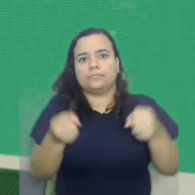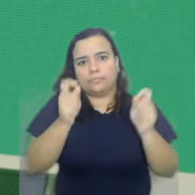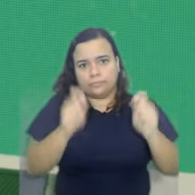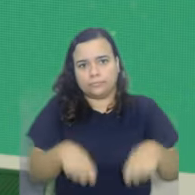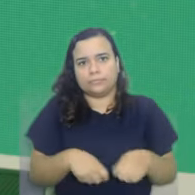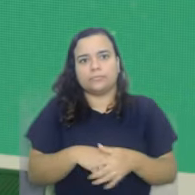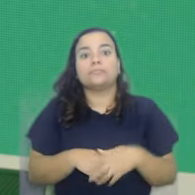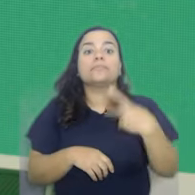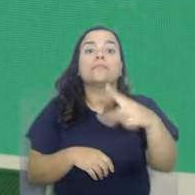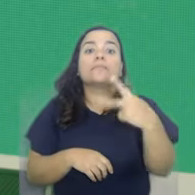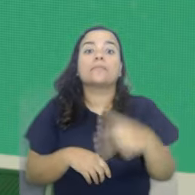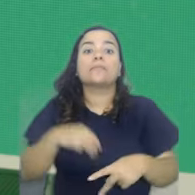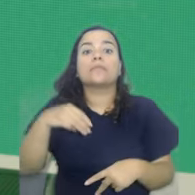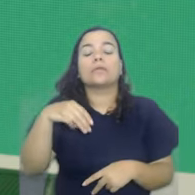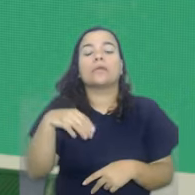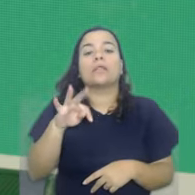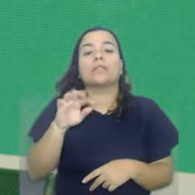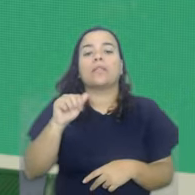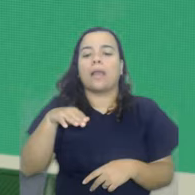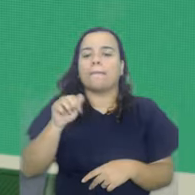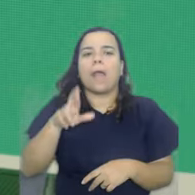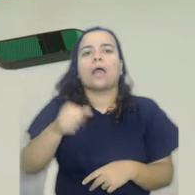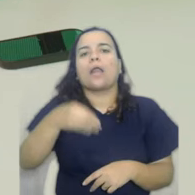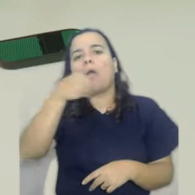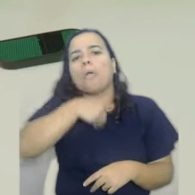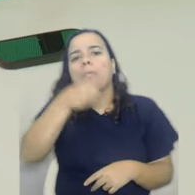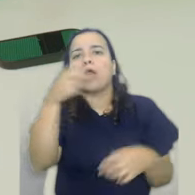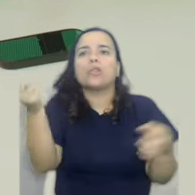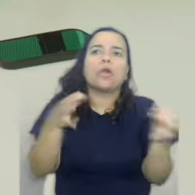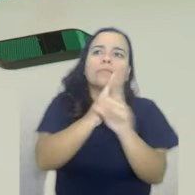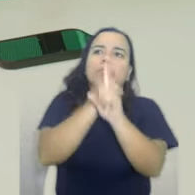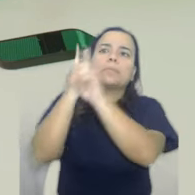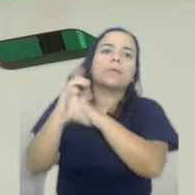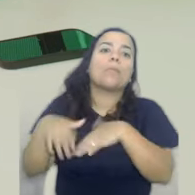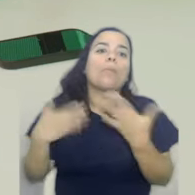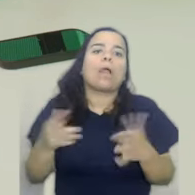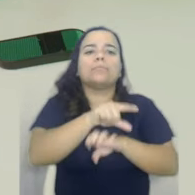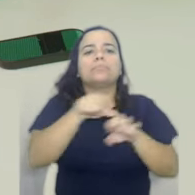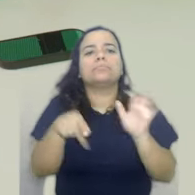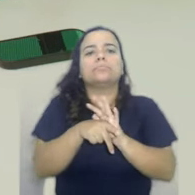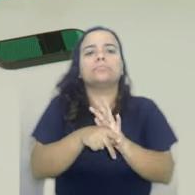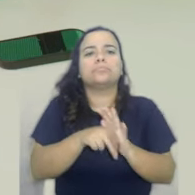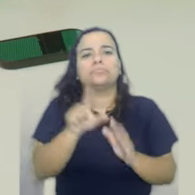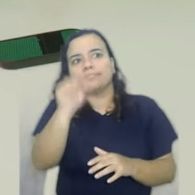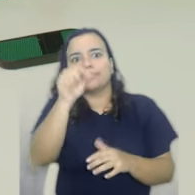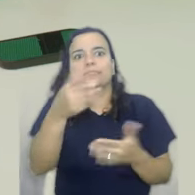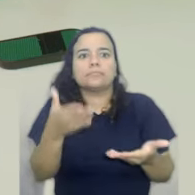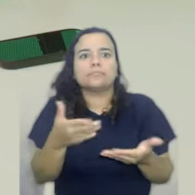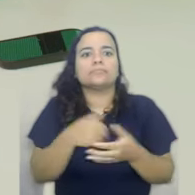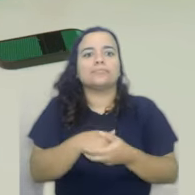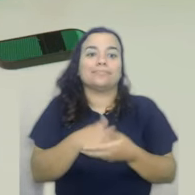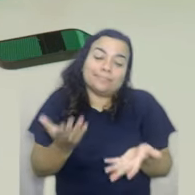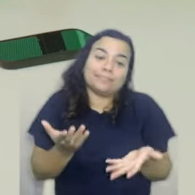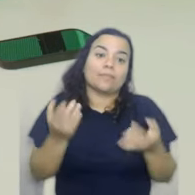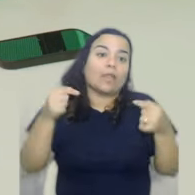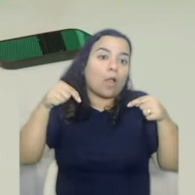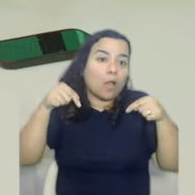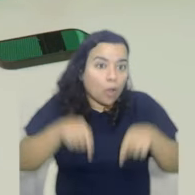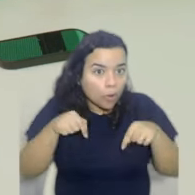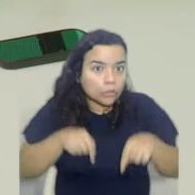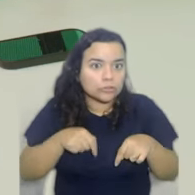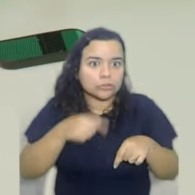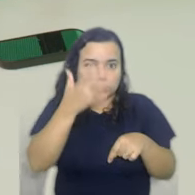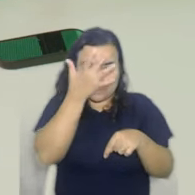quais novas oportunidades que você identifica aí para novos empreendedores tá legal hoje eu acho que assim muitos novos empreendedores